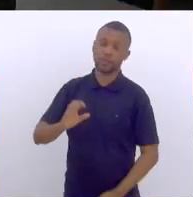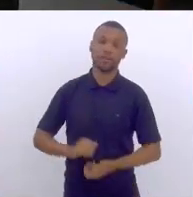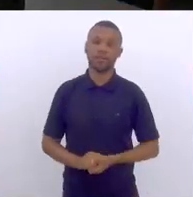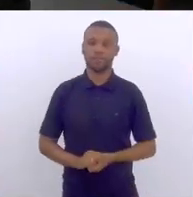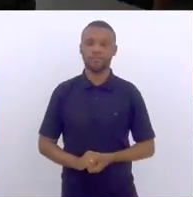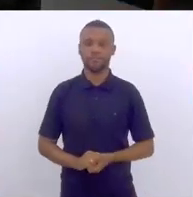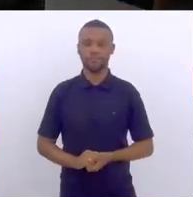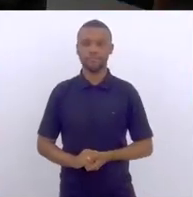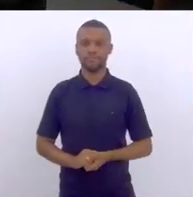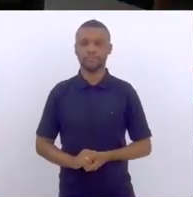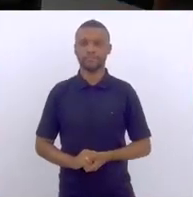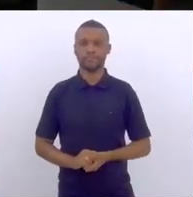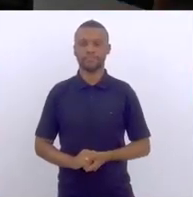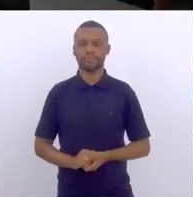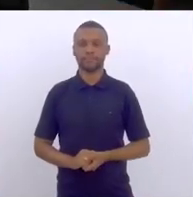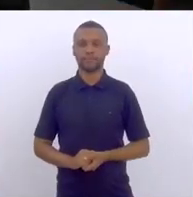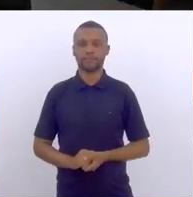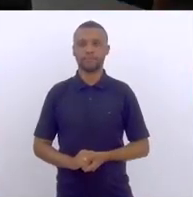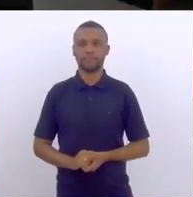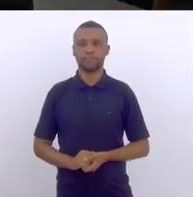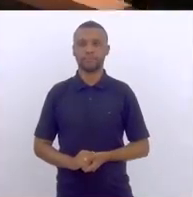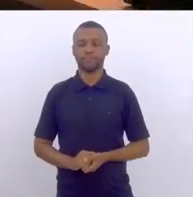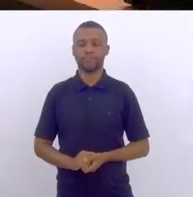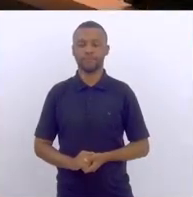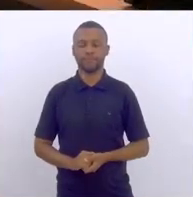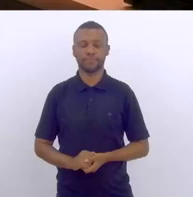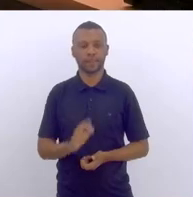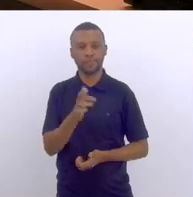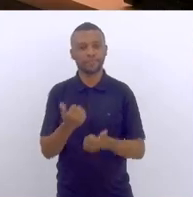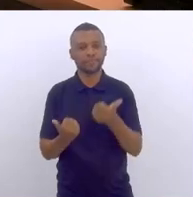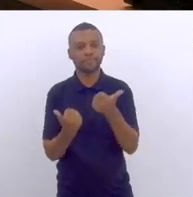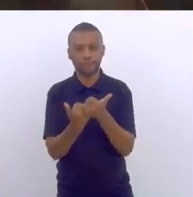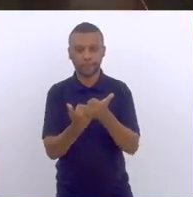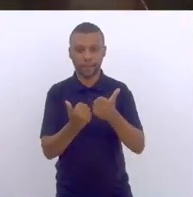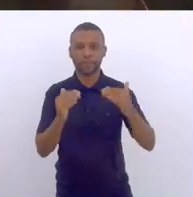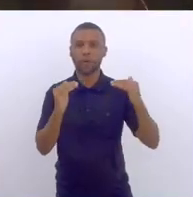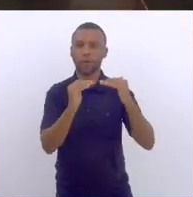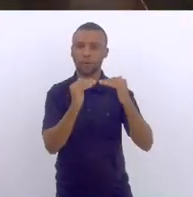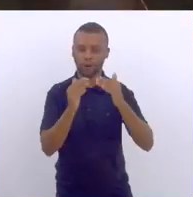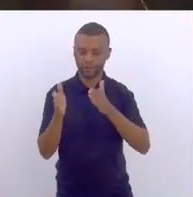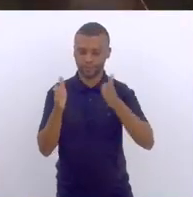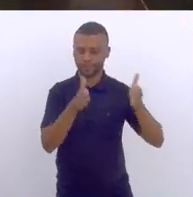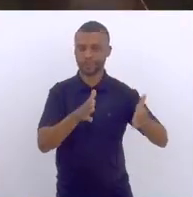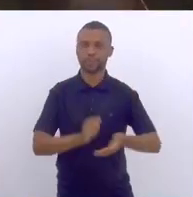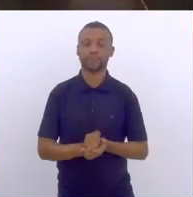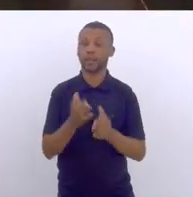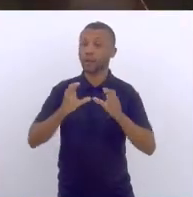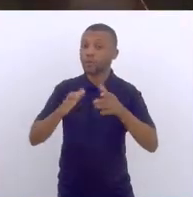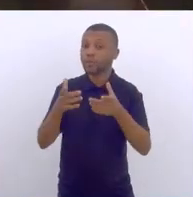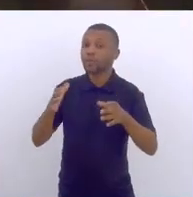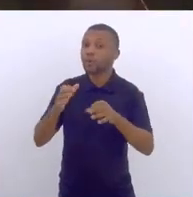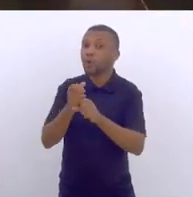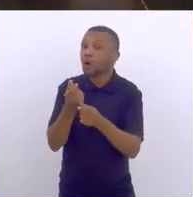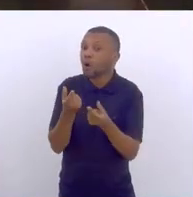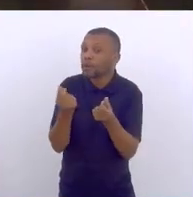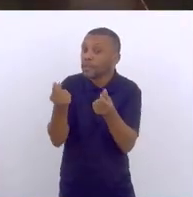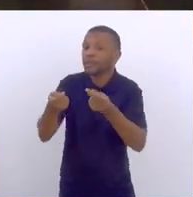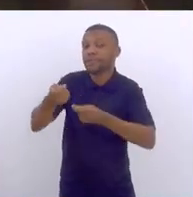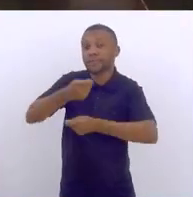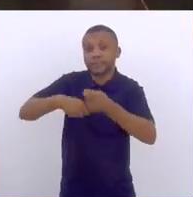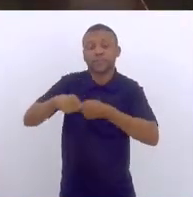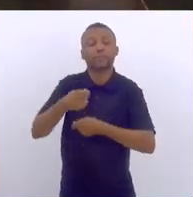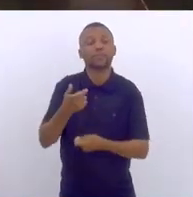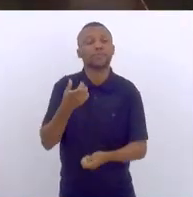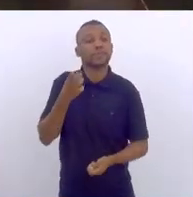Deputado Valdec Carneiro. Presidência. Parecer favorável. Ok. Pela Comissão de Orçamento, deputado Eliomar